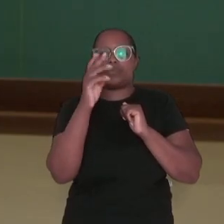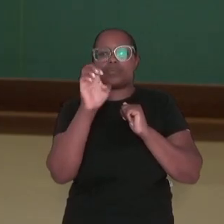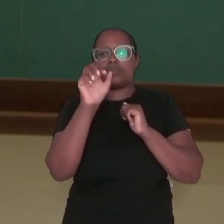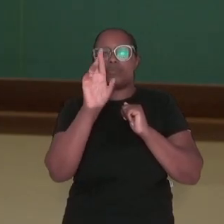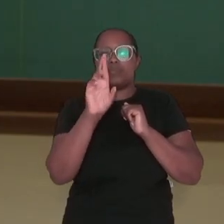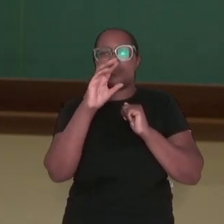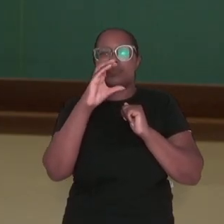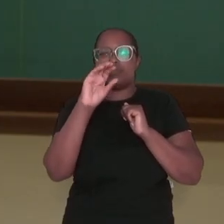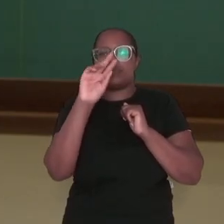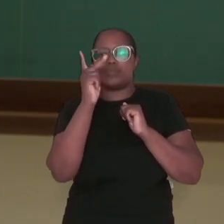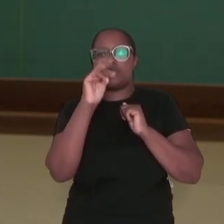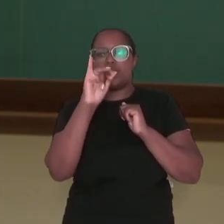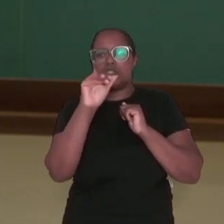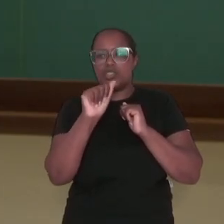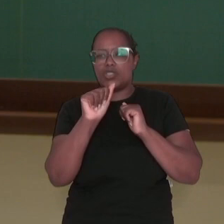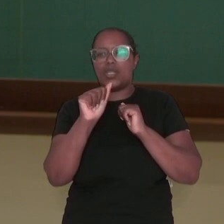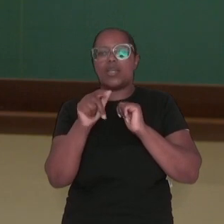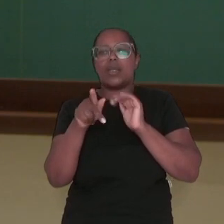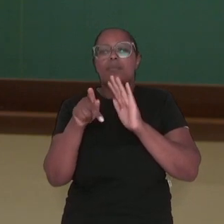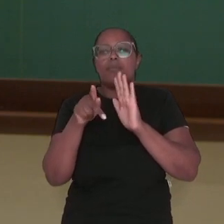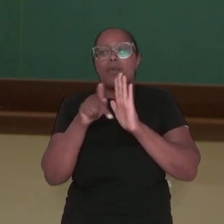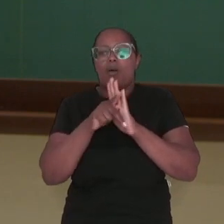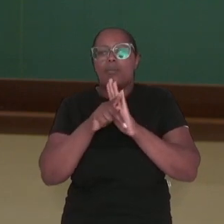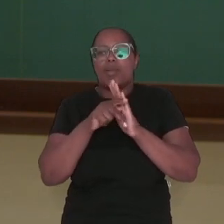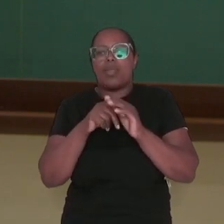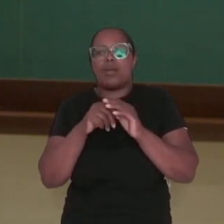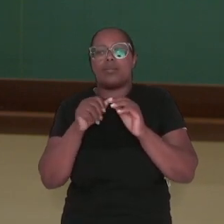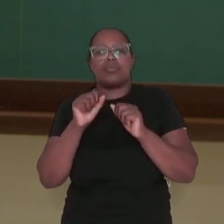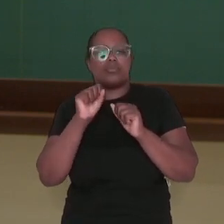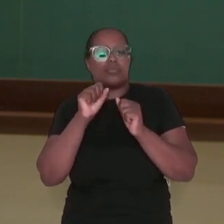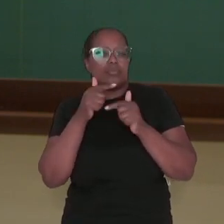Então pense um pouquinho, resolvam, já já a gente volta com a correção.